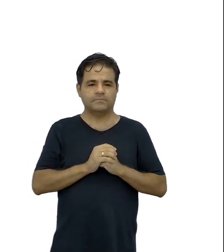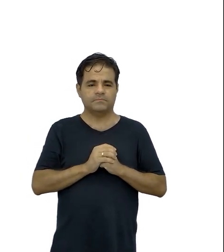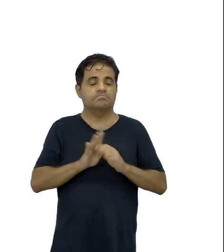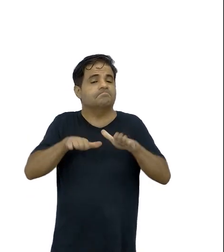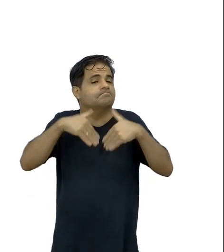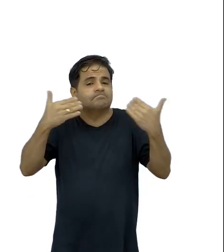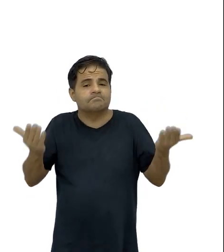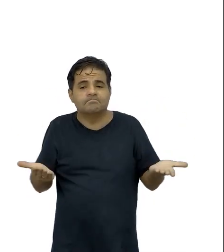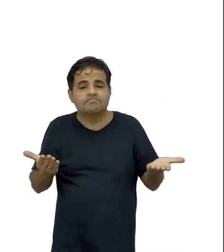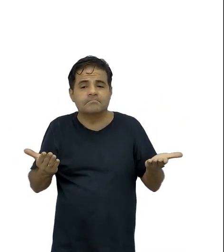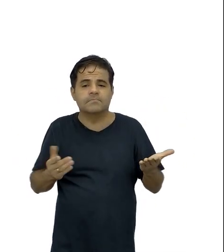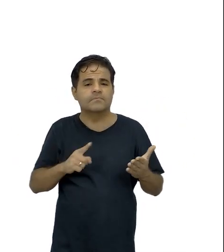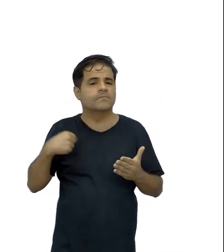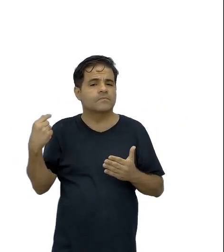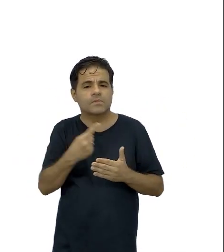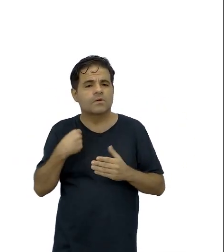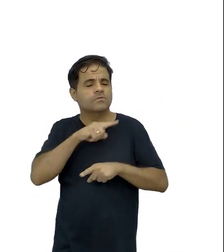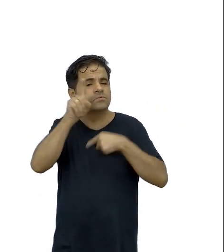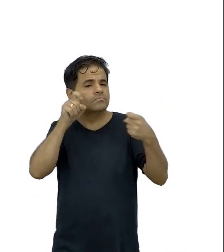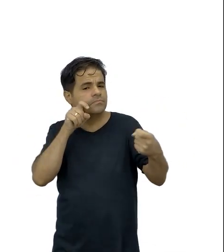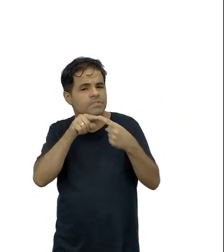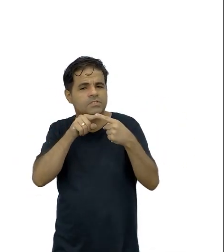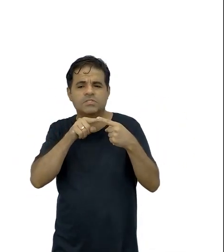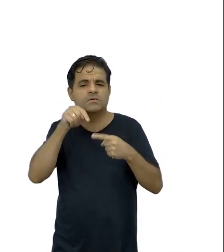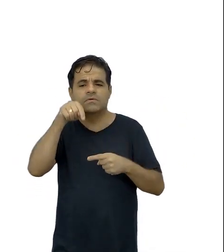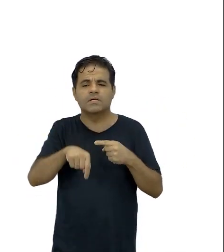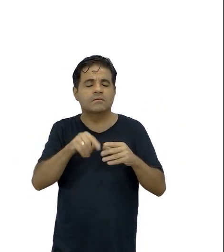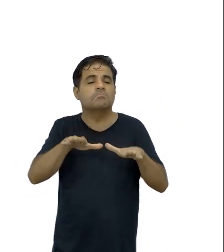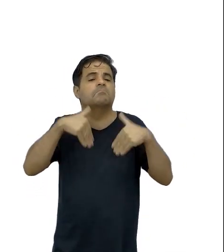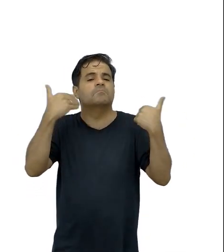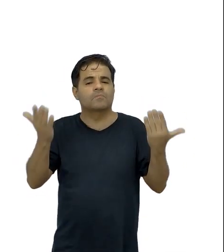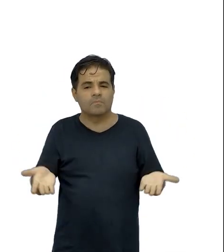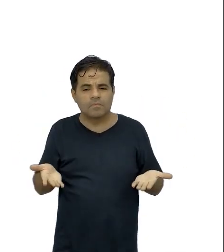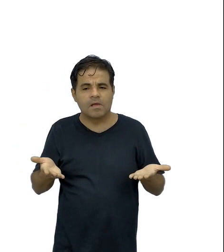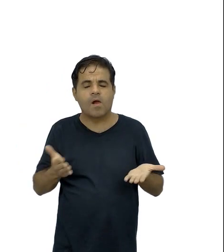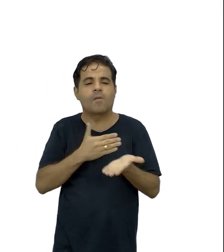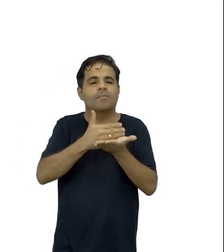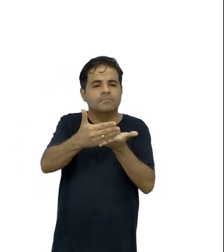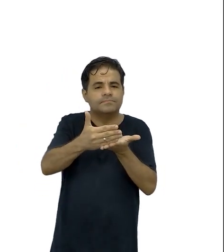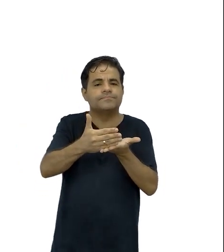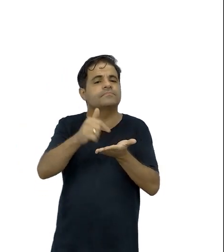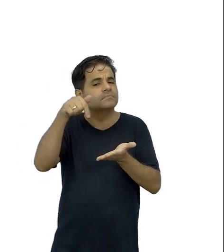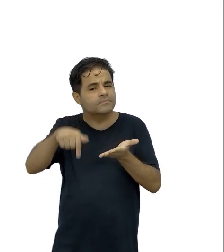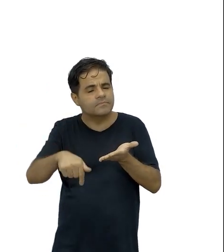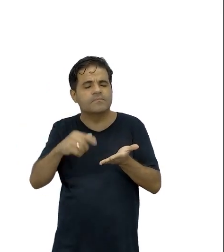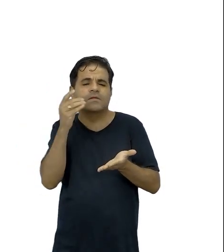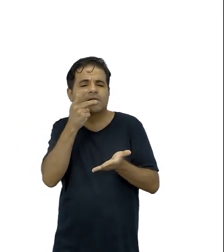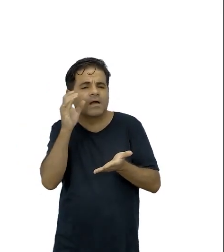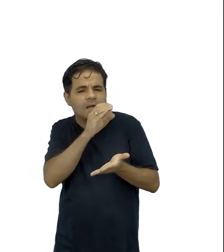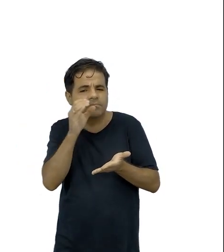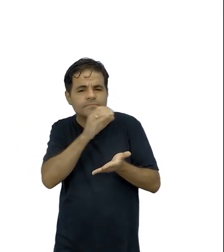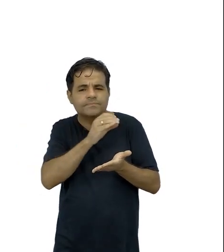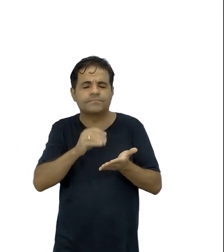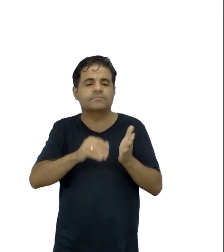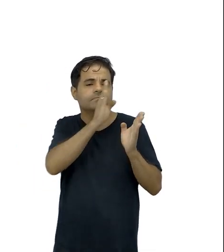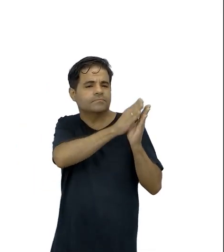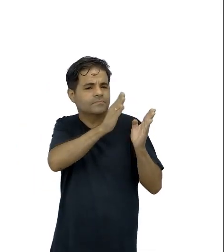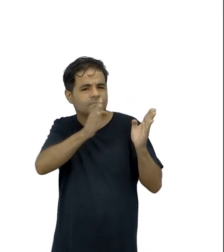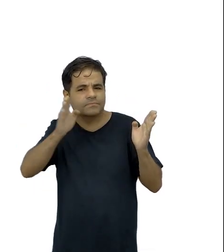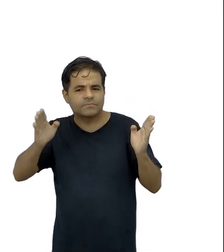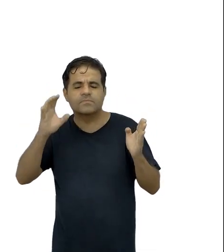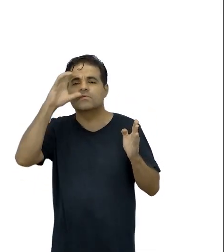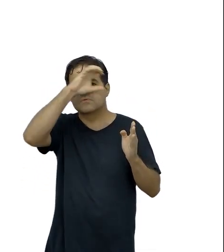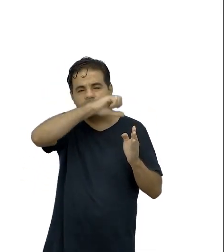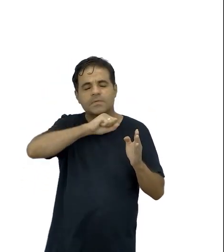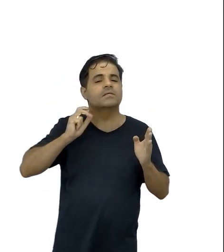Qual que são nossos objetivos, então? Para iniciar aqui, vamos falar rapidinho da sequência do